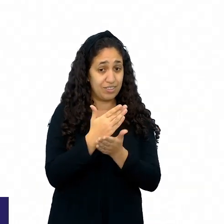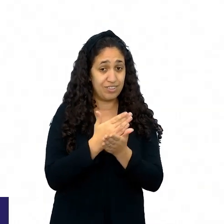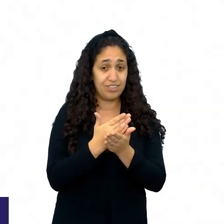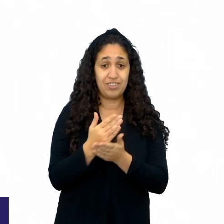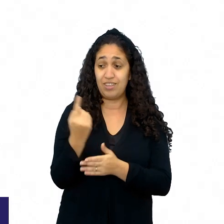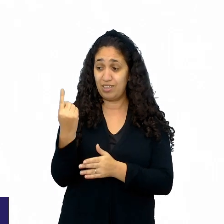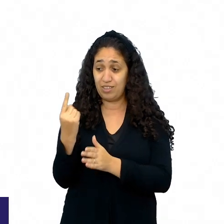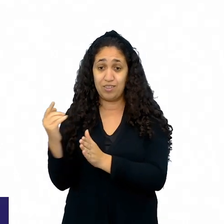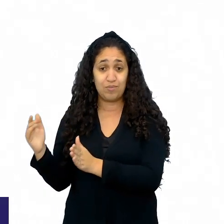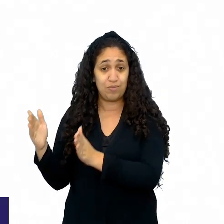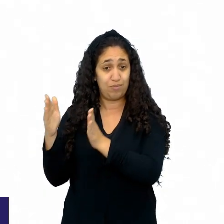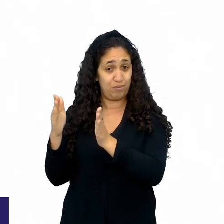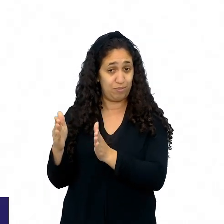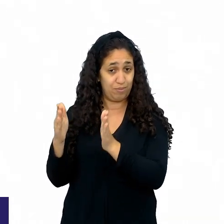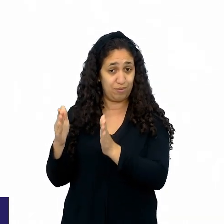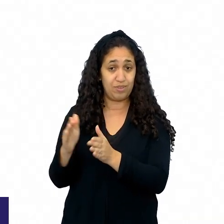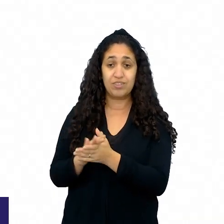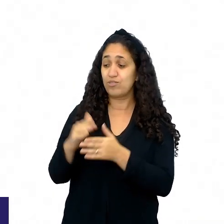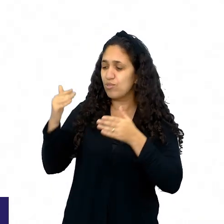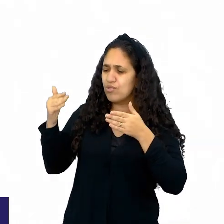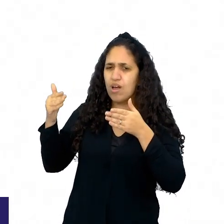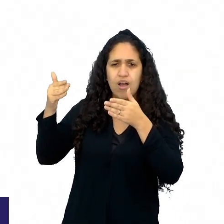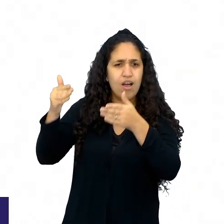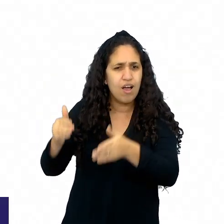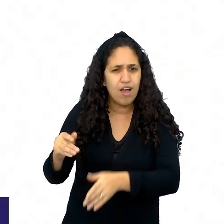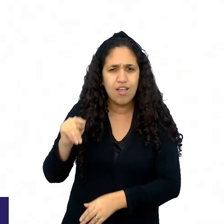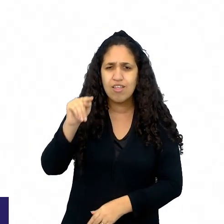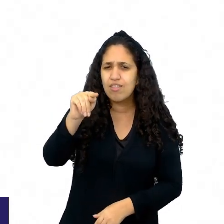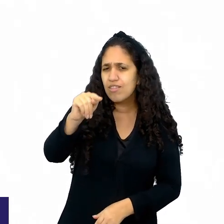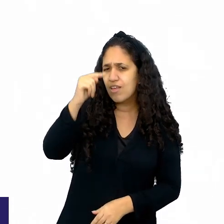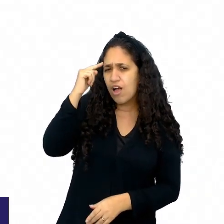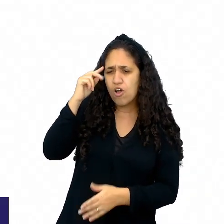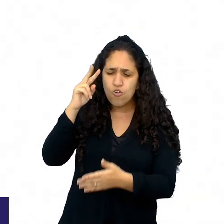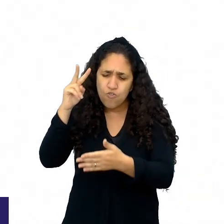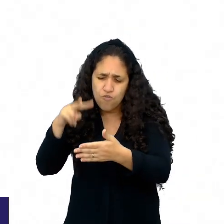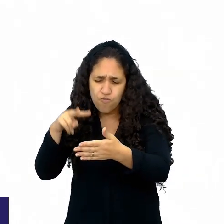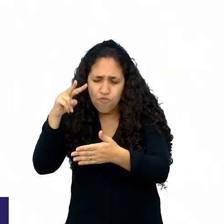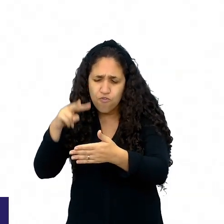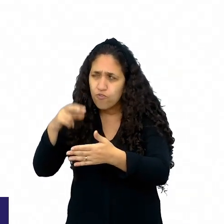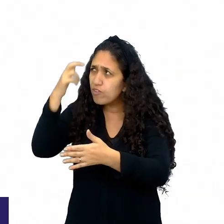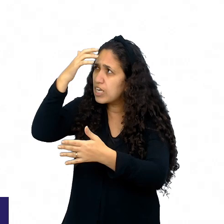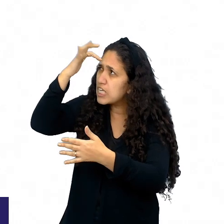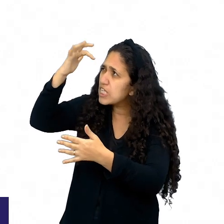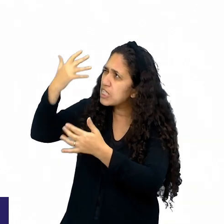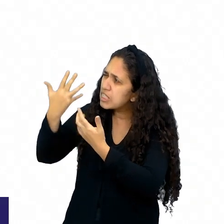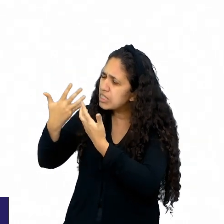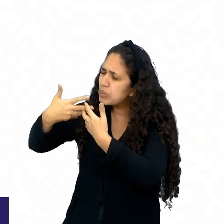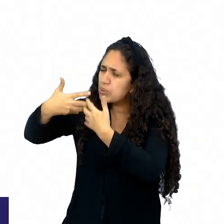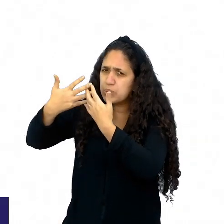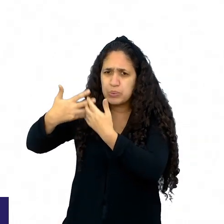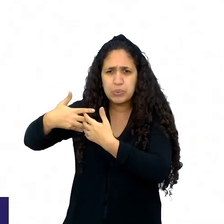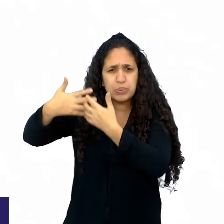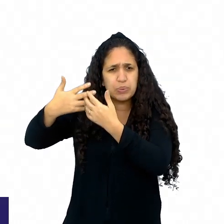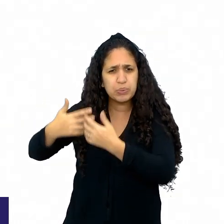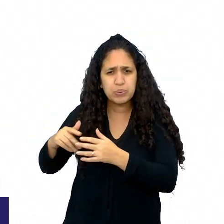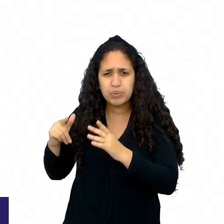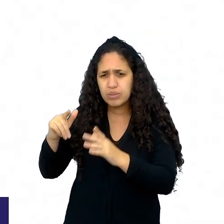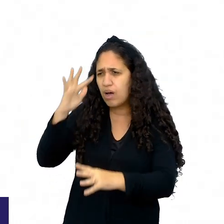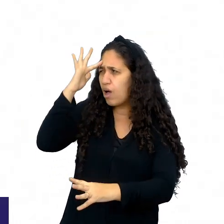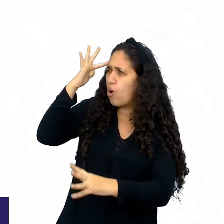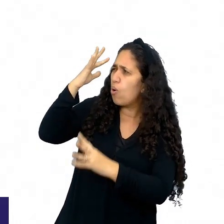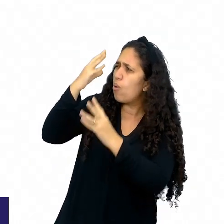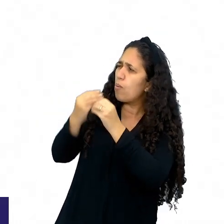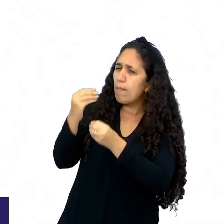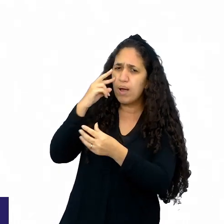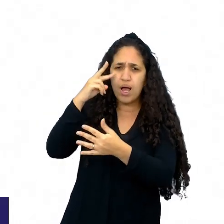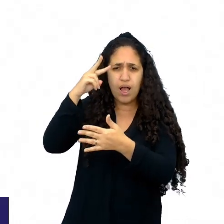momento, que está direcionado para essa revisitação, as reflexões acerca da compreensão